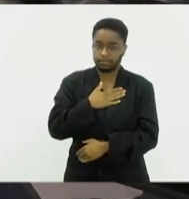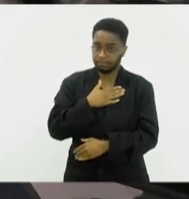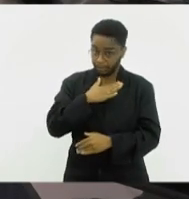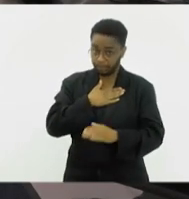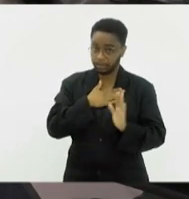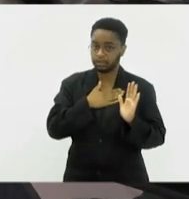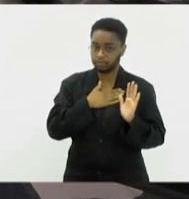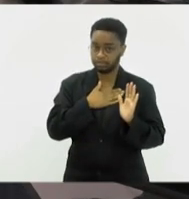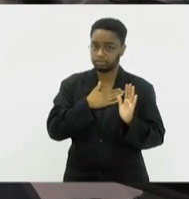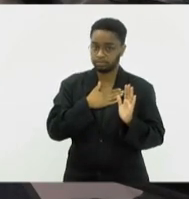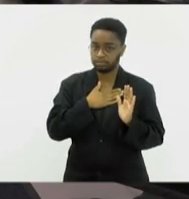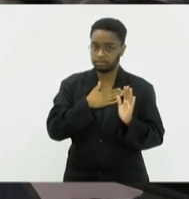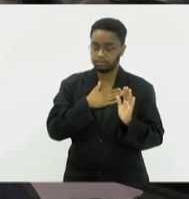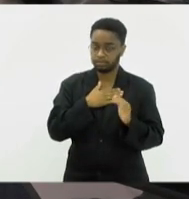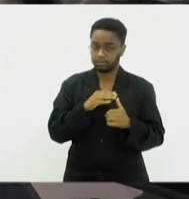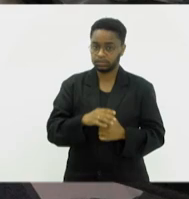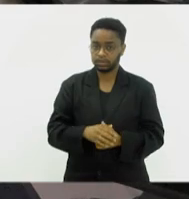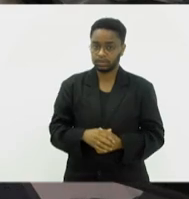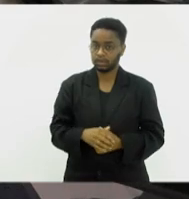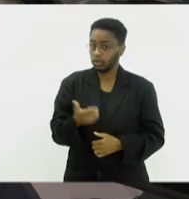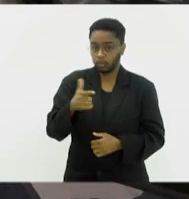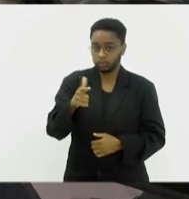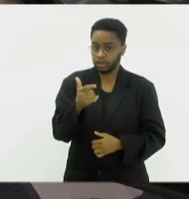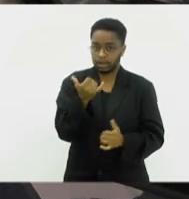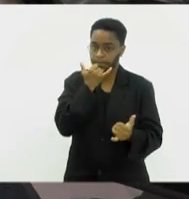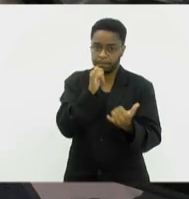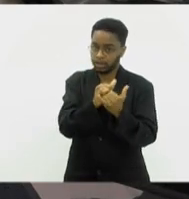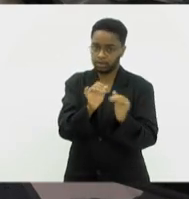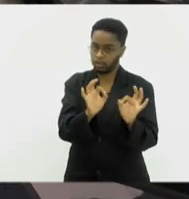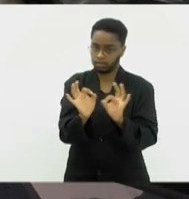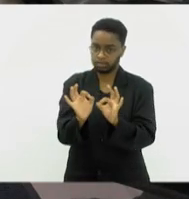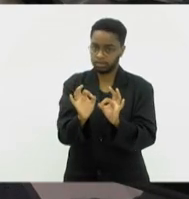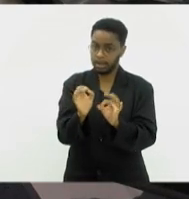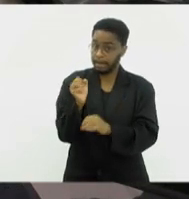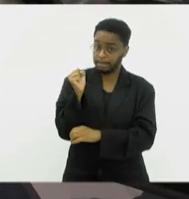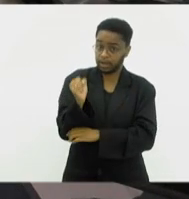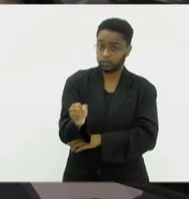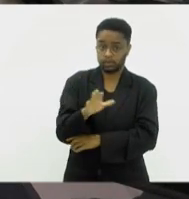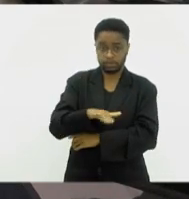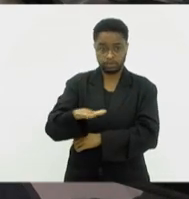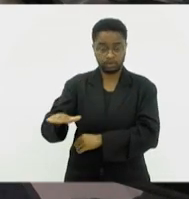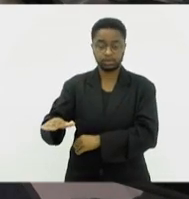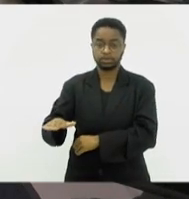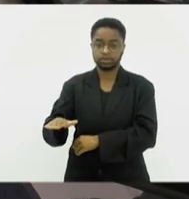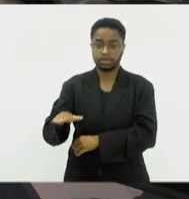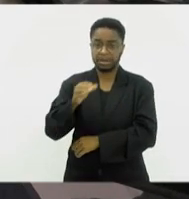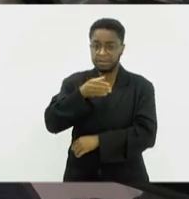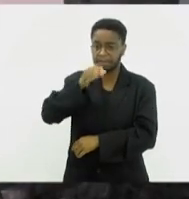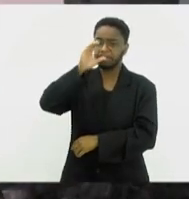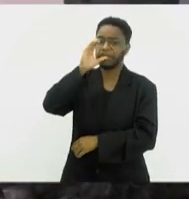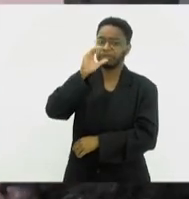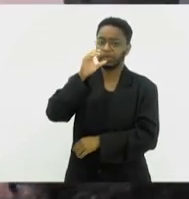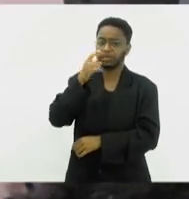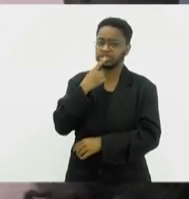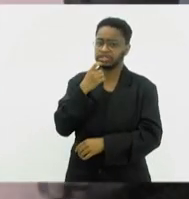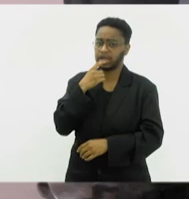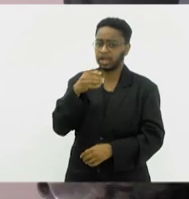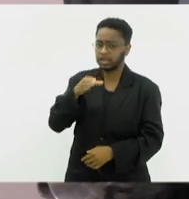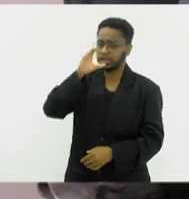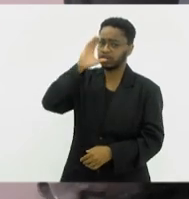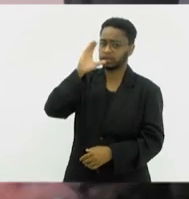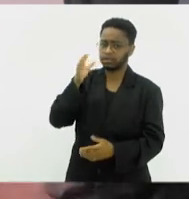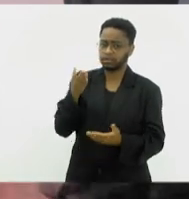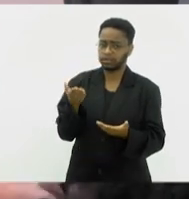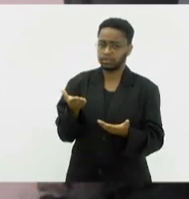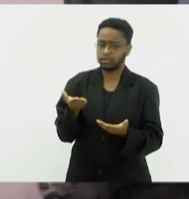para mim, Guilherme Delarore, não existe perdão. Ele matou crianças, ele bebeu o sangue das crianças,